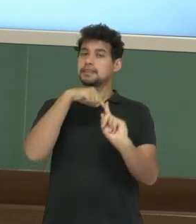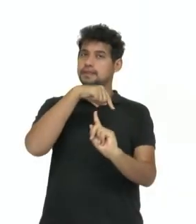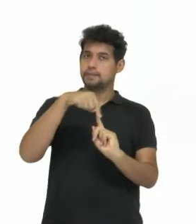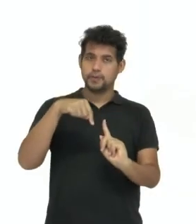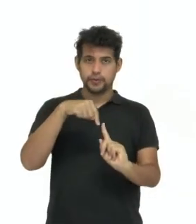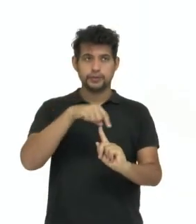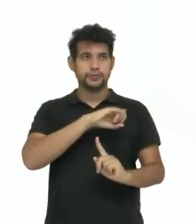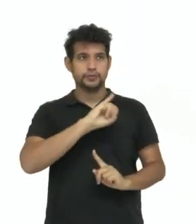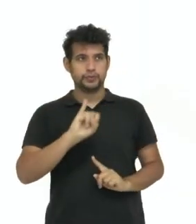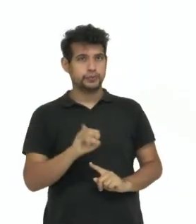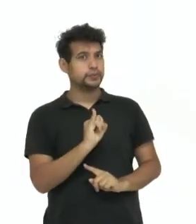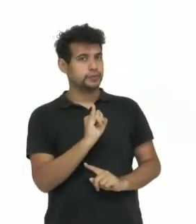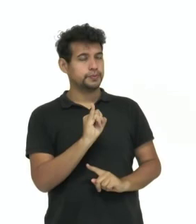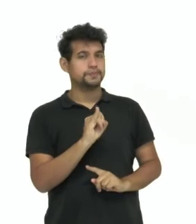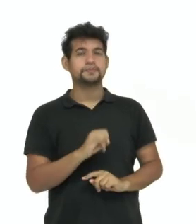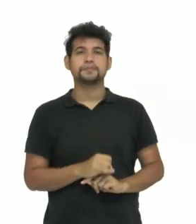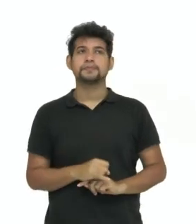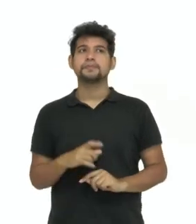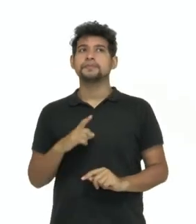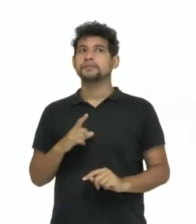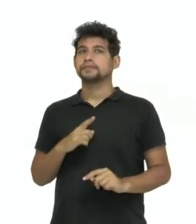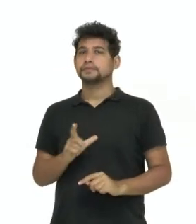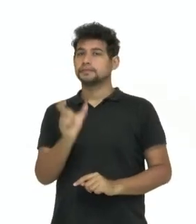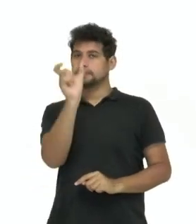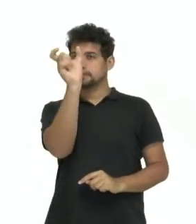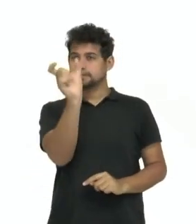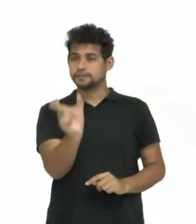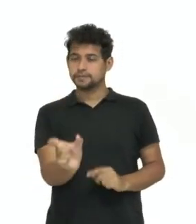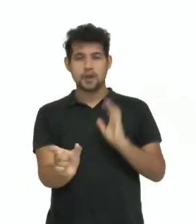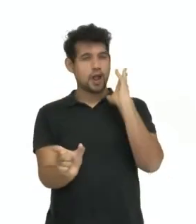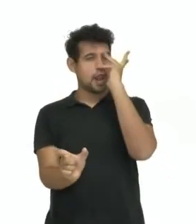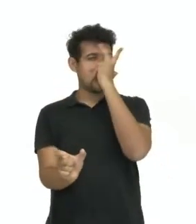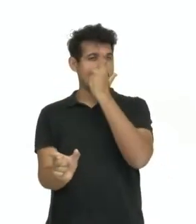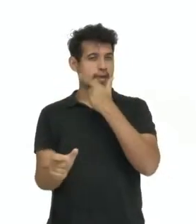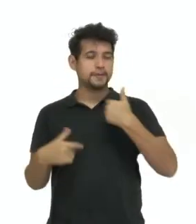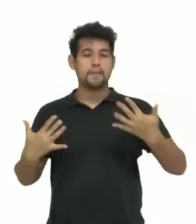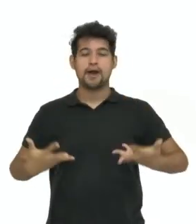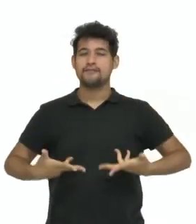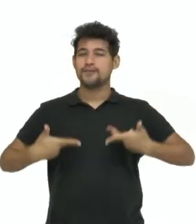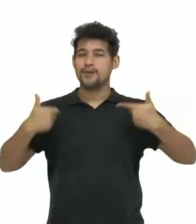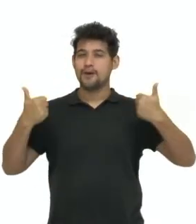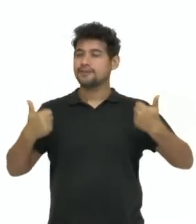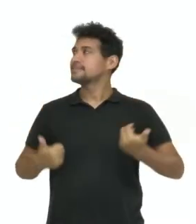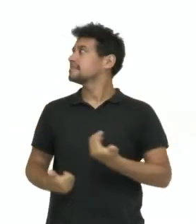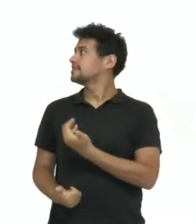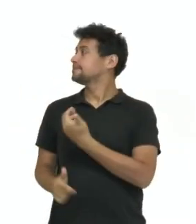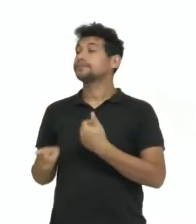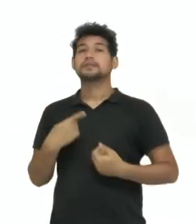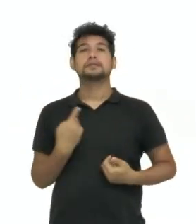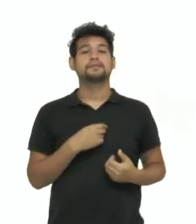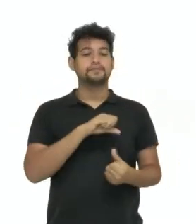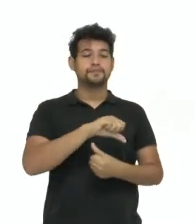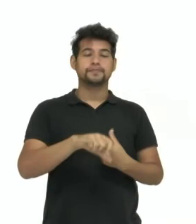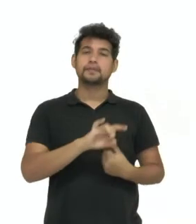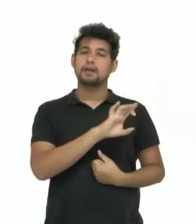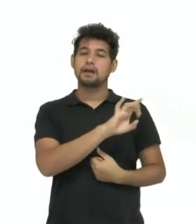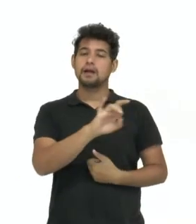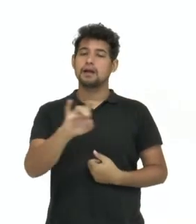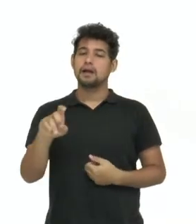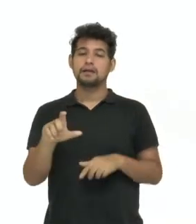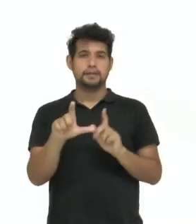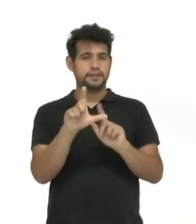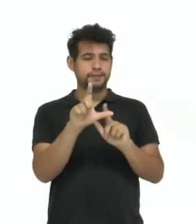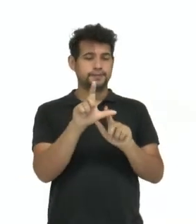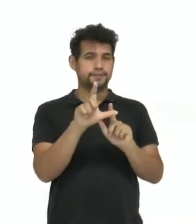depois o juro. Então, tá aqui a minha fórmula linda e maravilhosa. Vamos trocar cada letrinha pelo seu valor